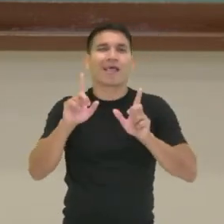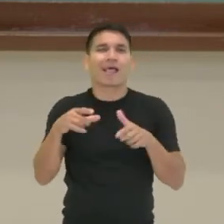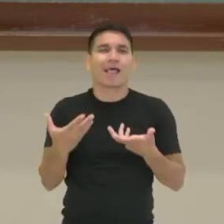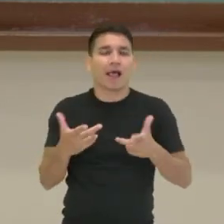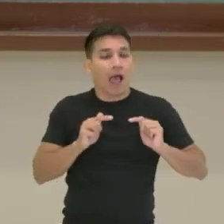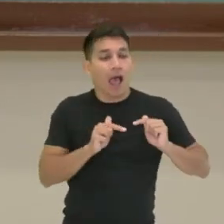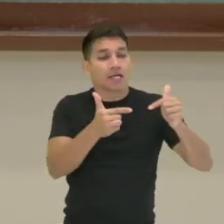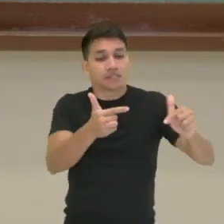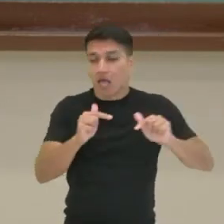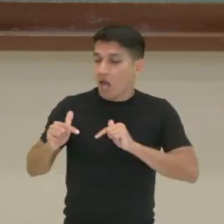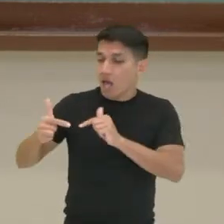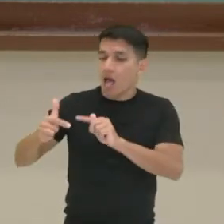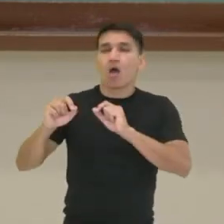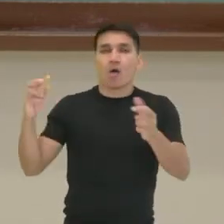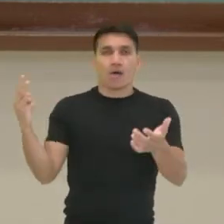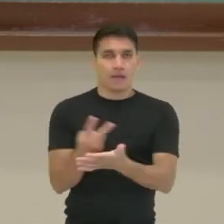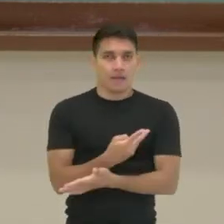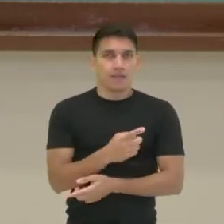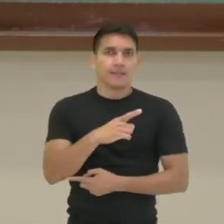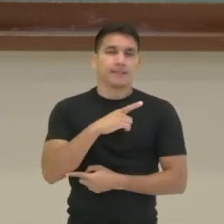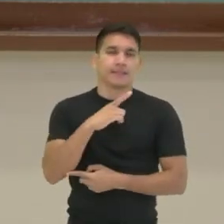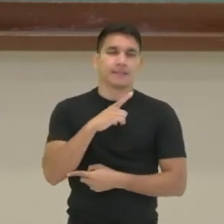orações que são